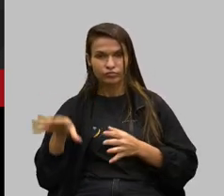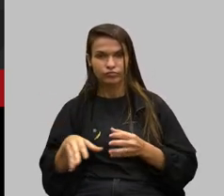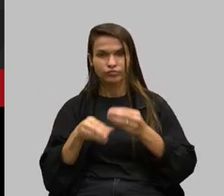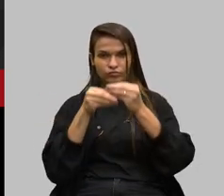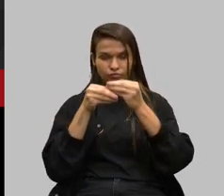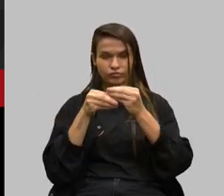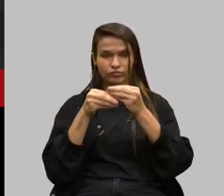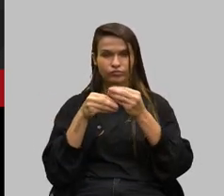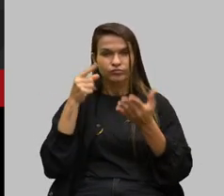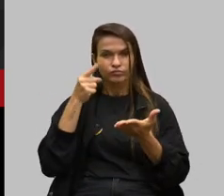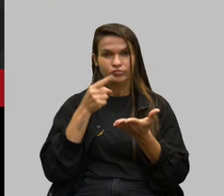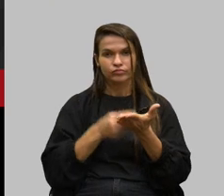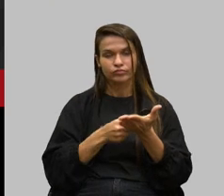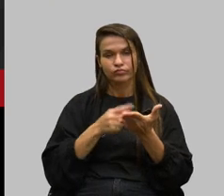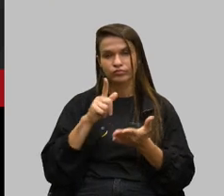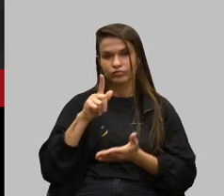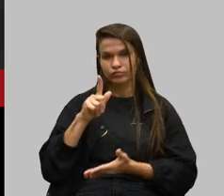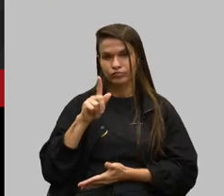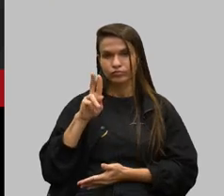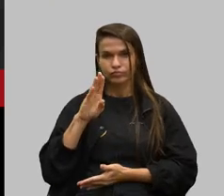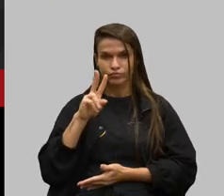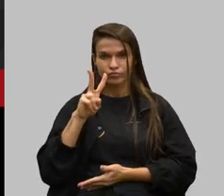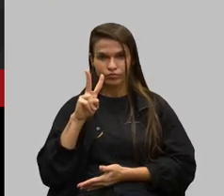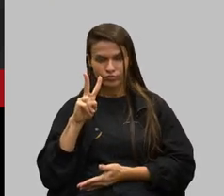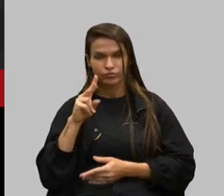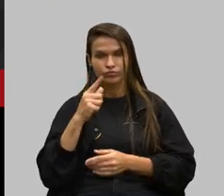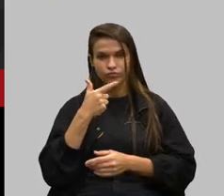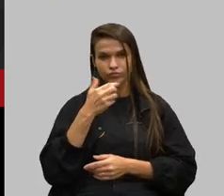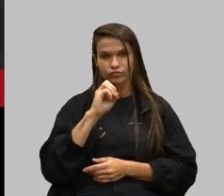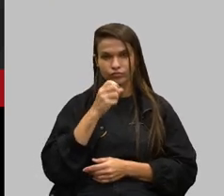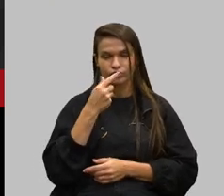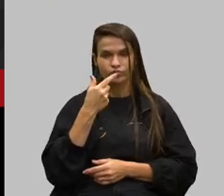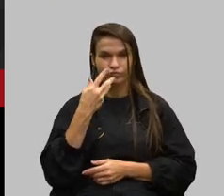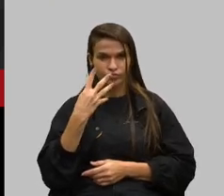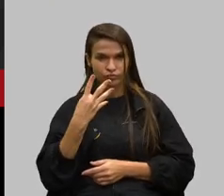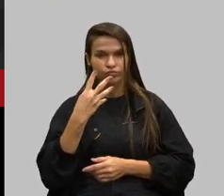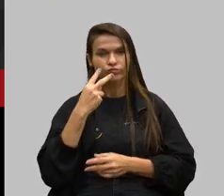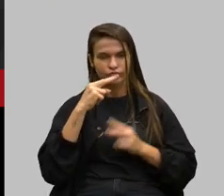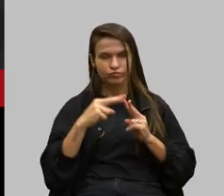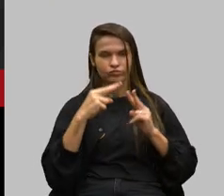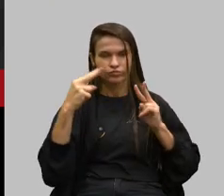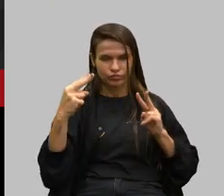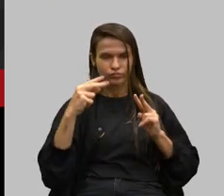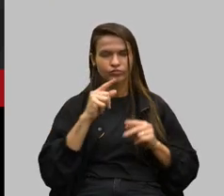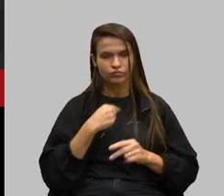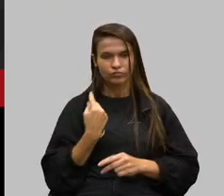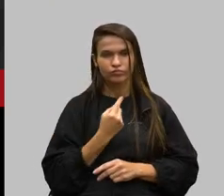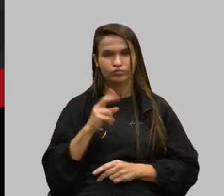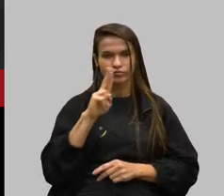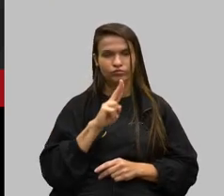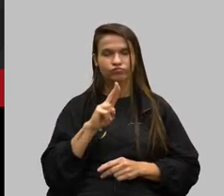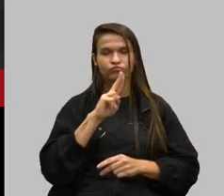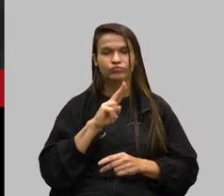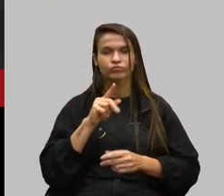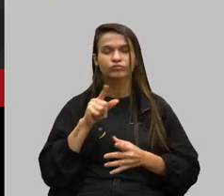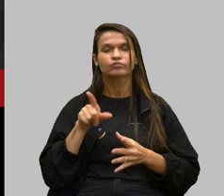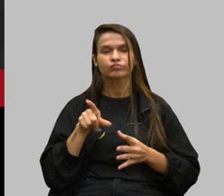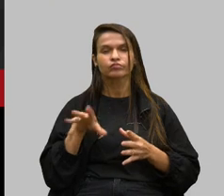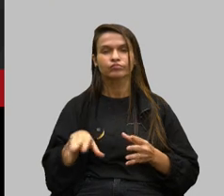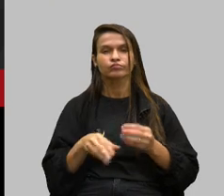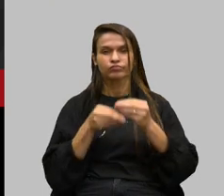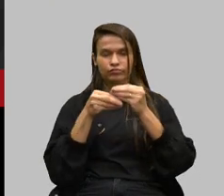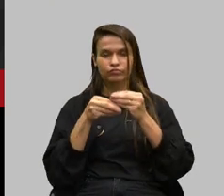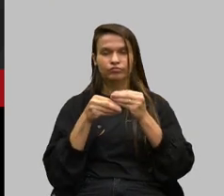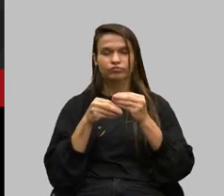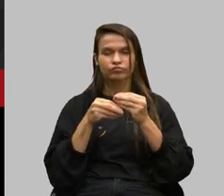tramitação gov em abril de 24 que foi aquela tramitação remota essa eletrônica que a gente instalou só de lá para